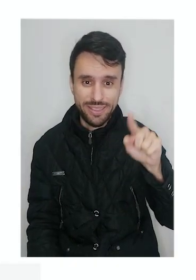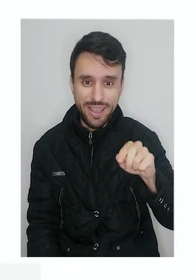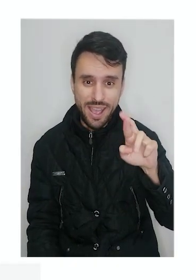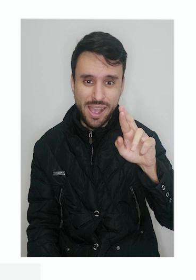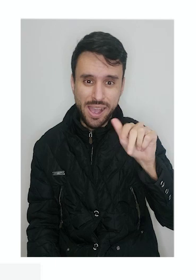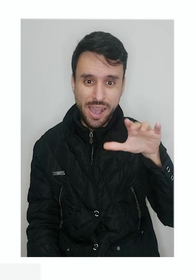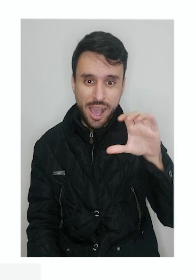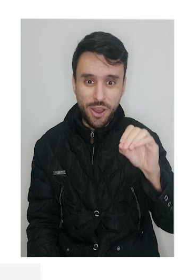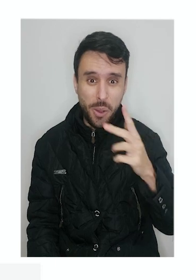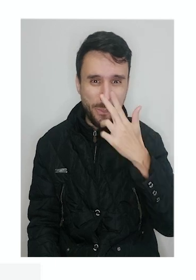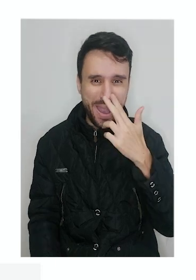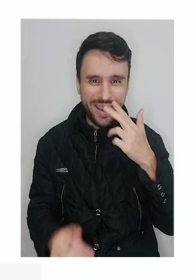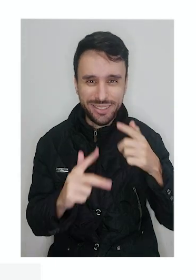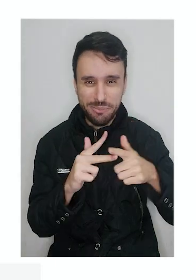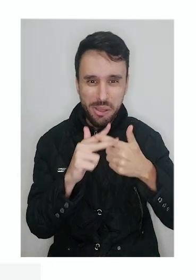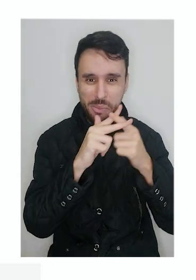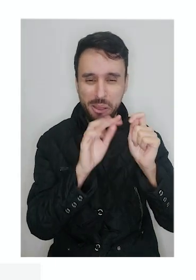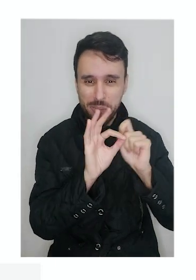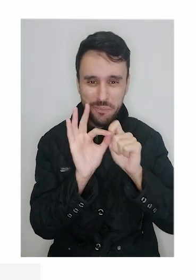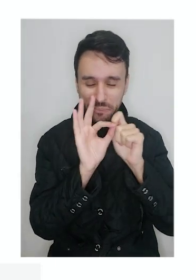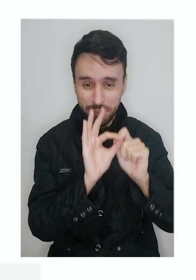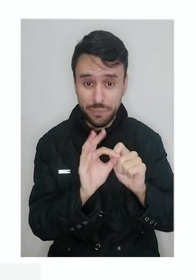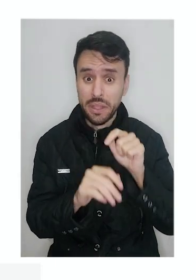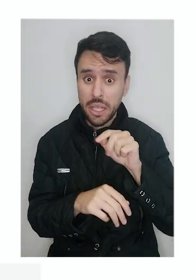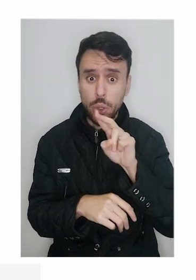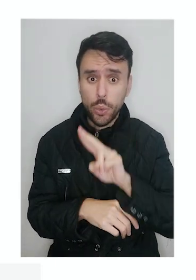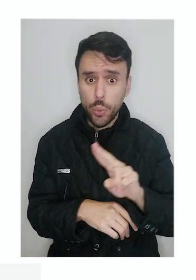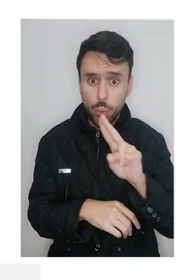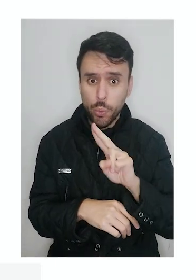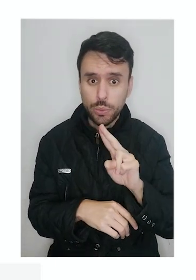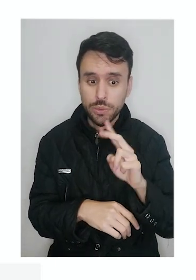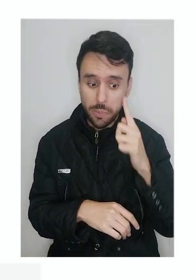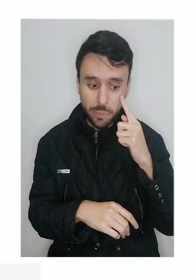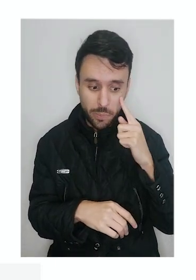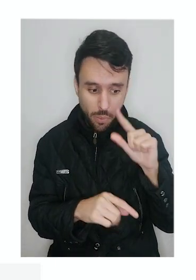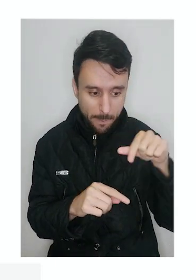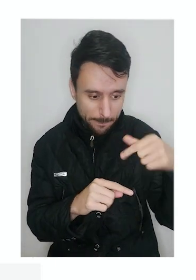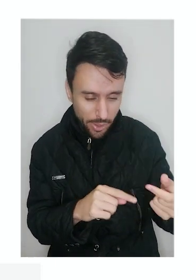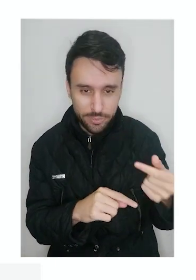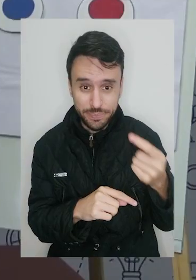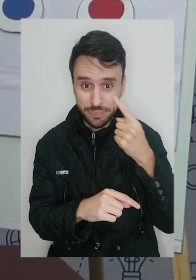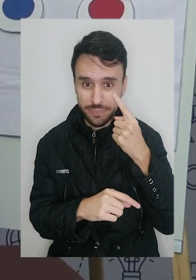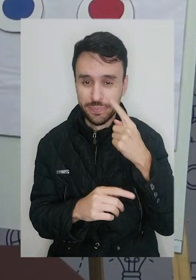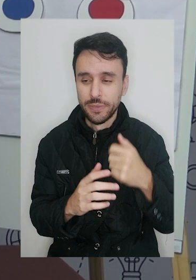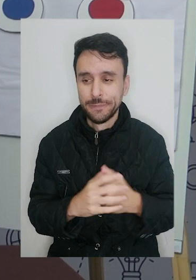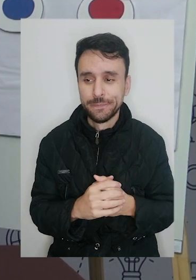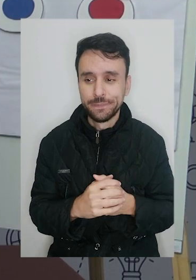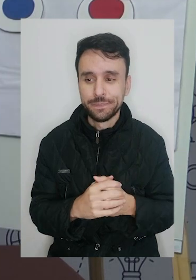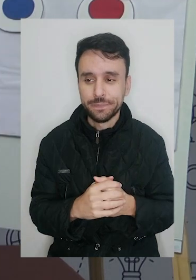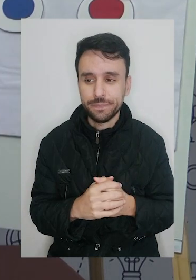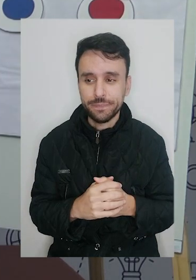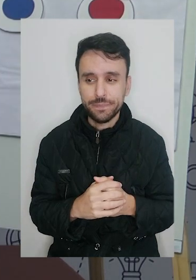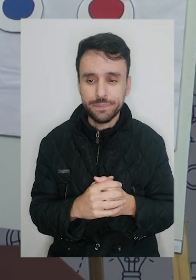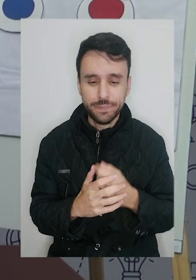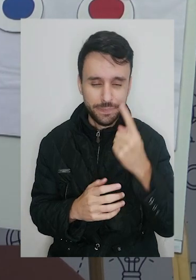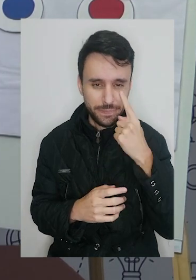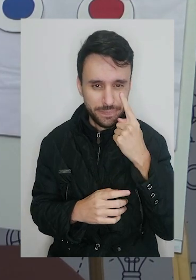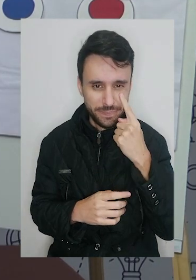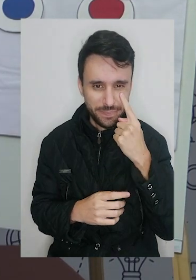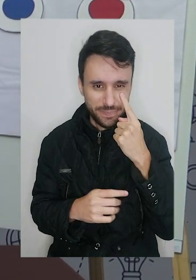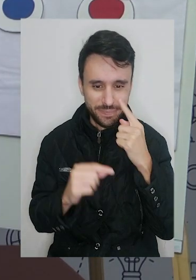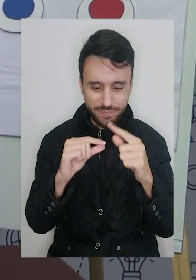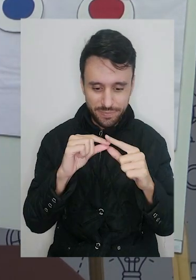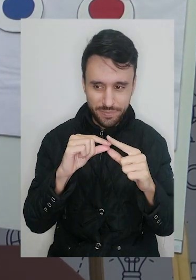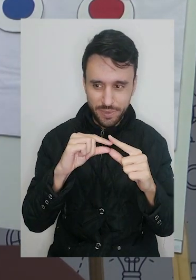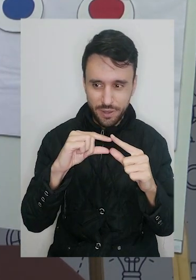ferramenta, né? Uma chave de fenda. Mas é um termômetro culinário. Peraí que o meu caiu aqui, deixa eu pegar pra vocês. Olha só, ele